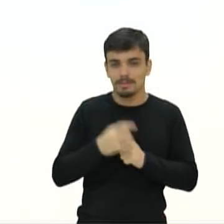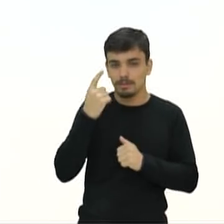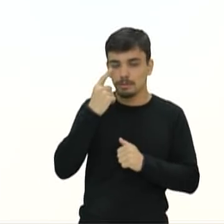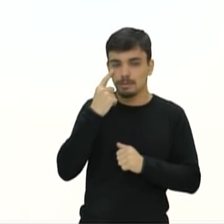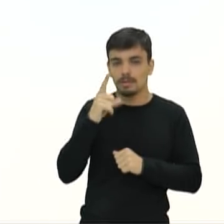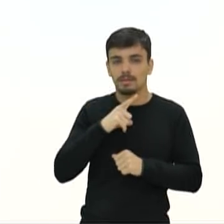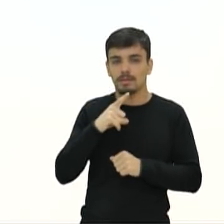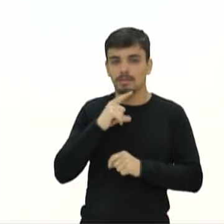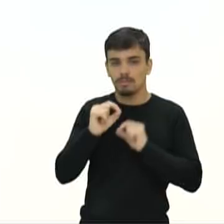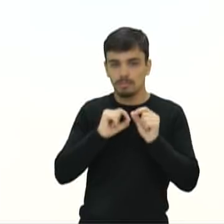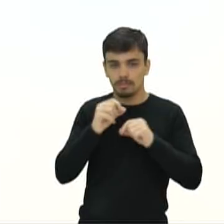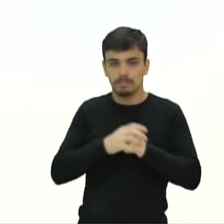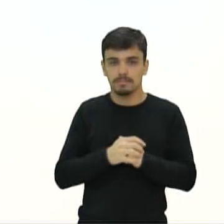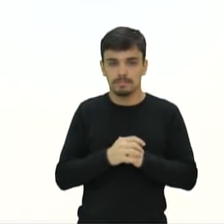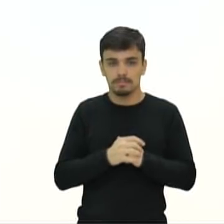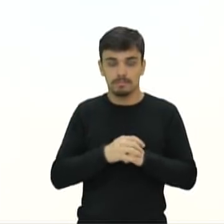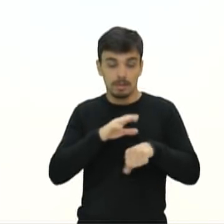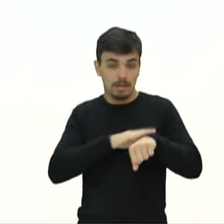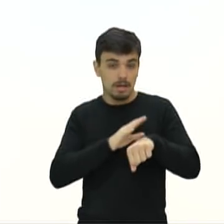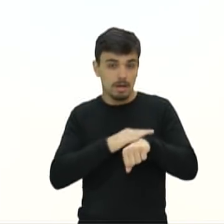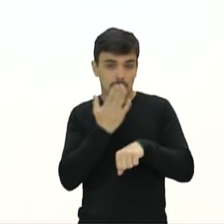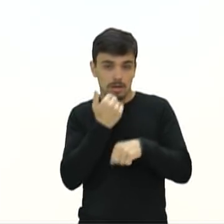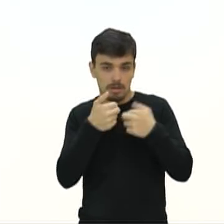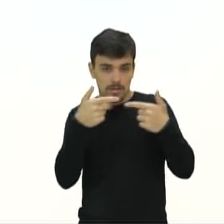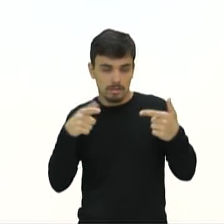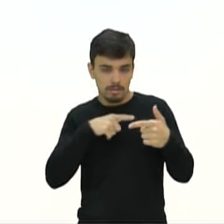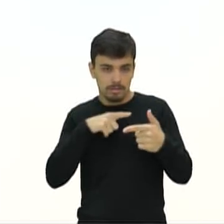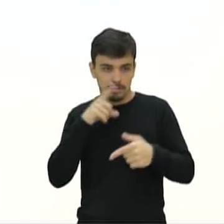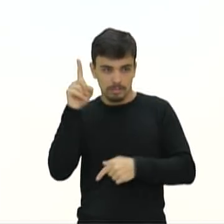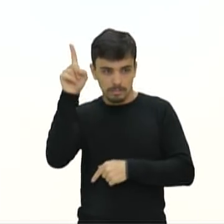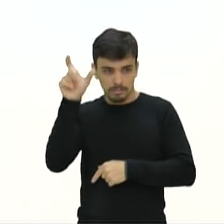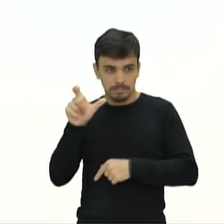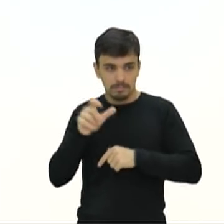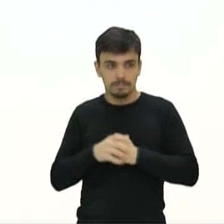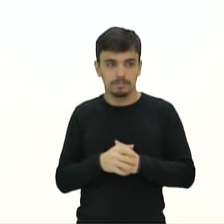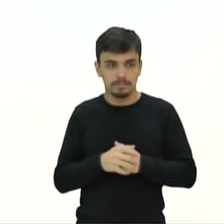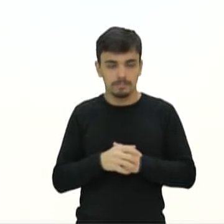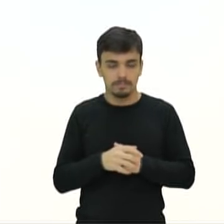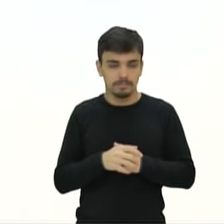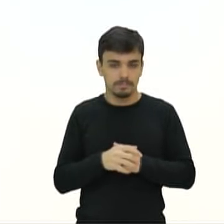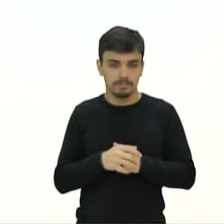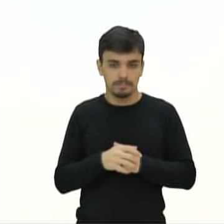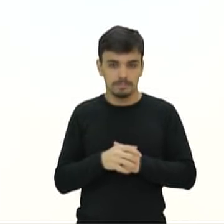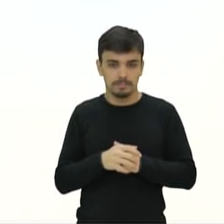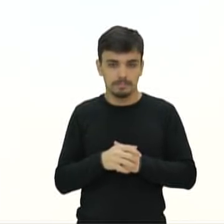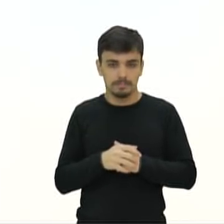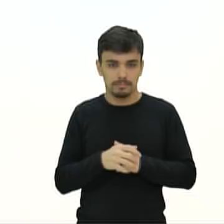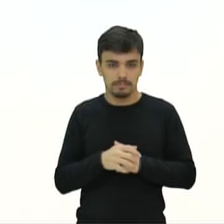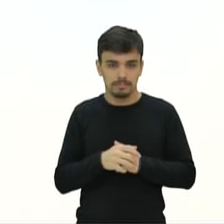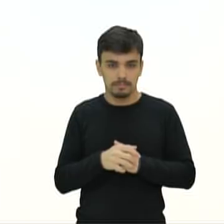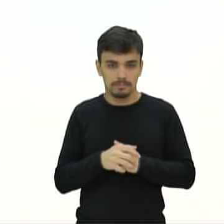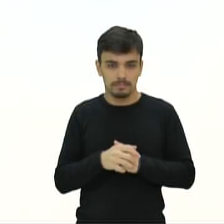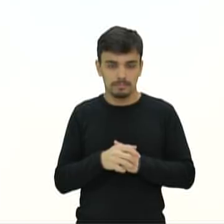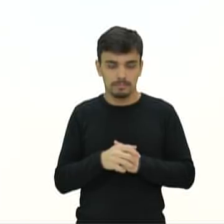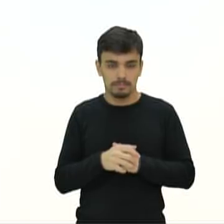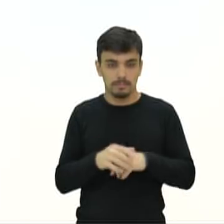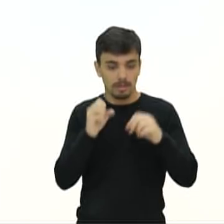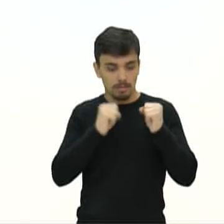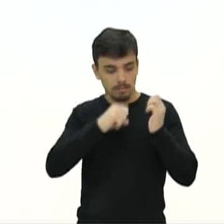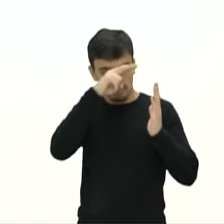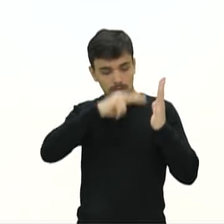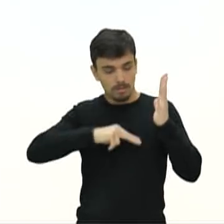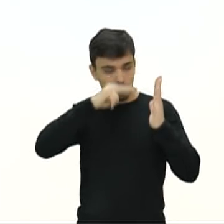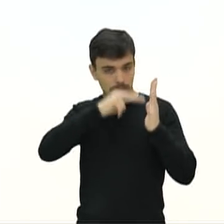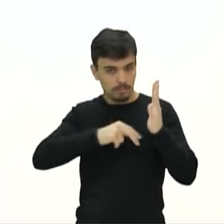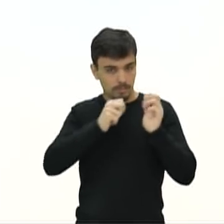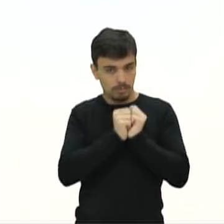tenho approach. Na hora do lanche, eu ando de ferry boat. Eu tenho savoir-faire. Meu temperamento é light, minha